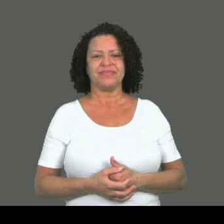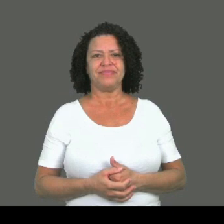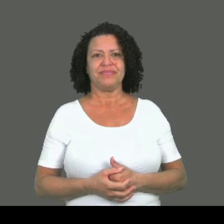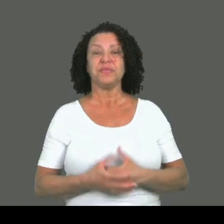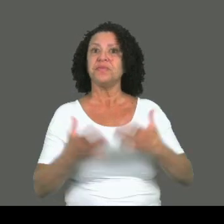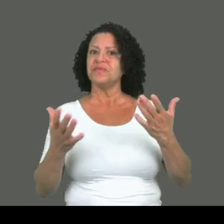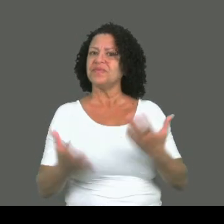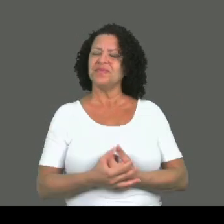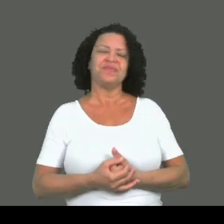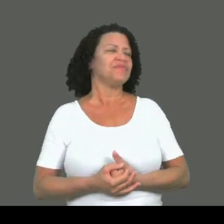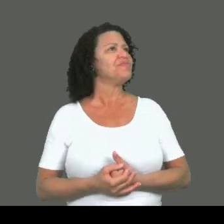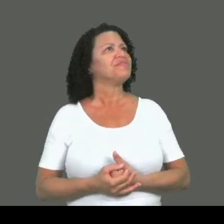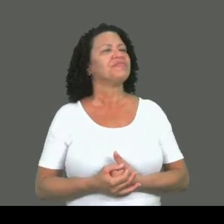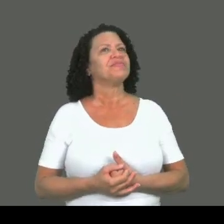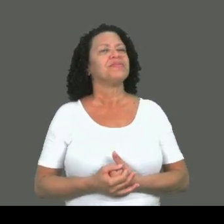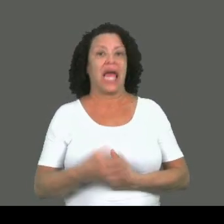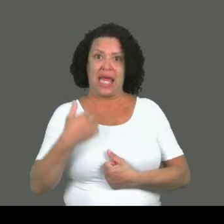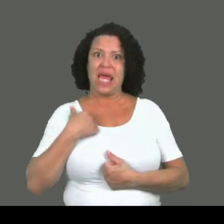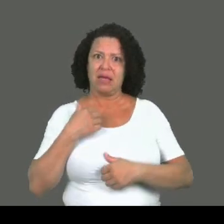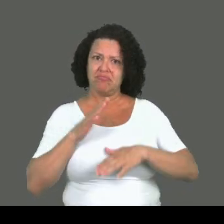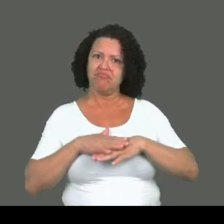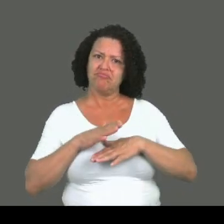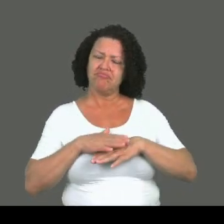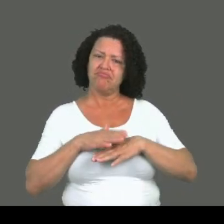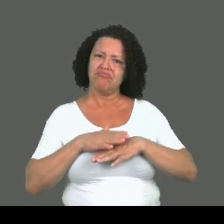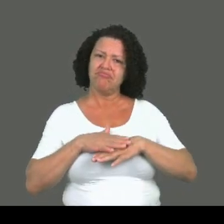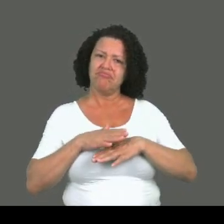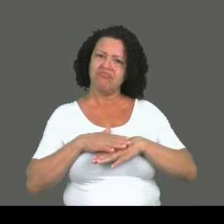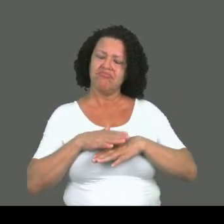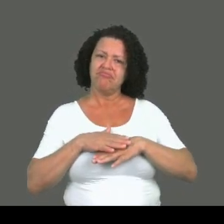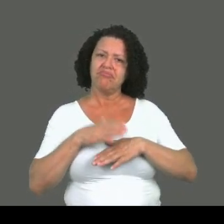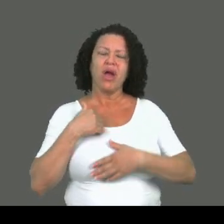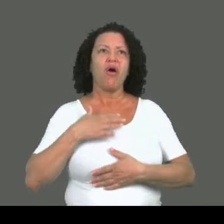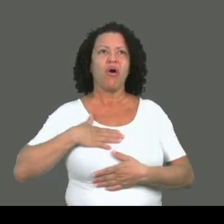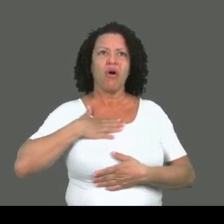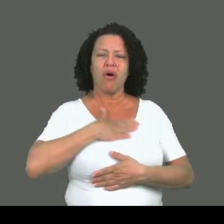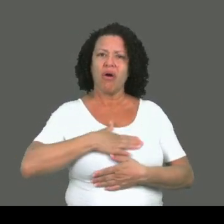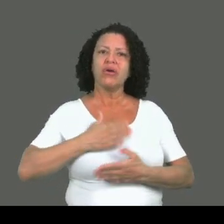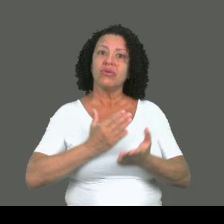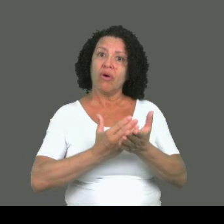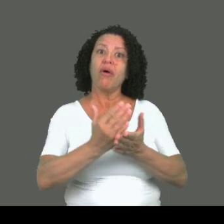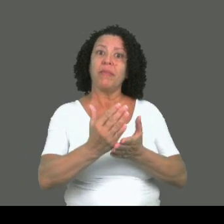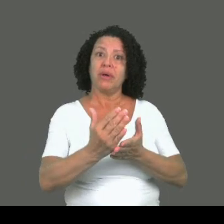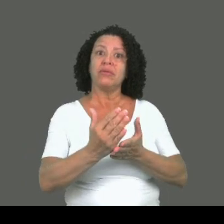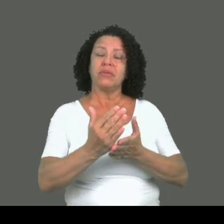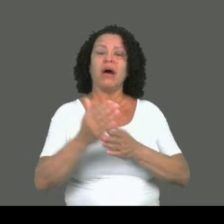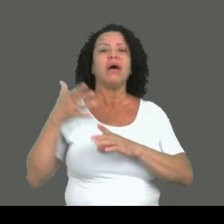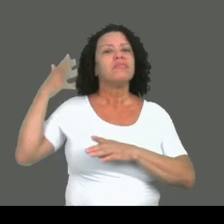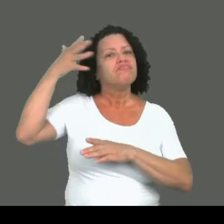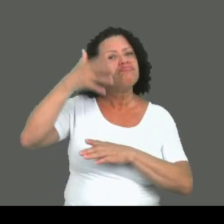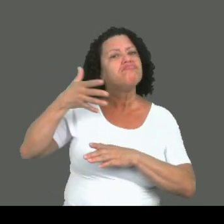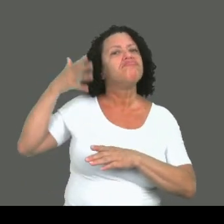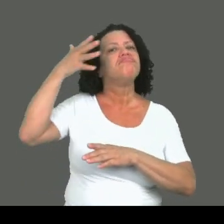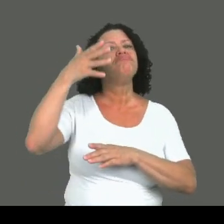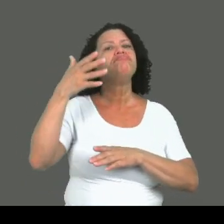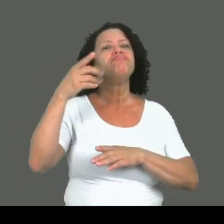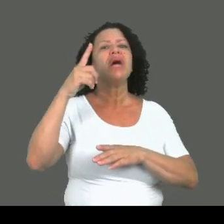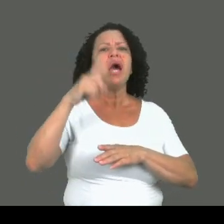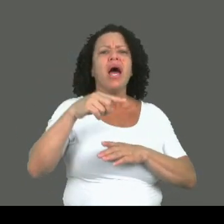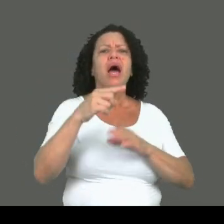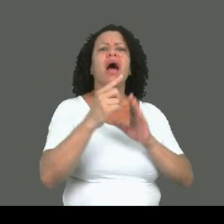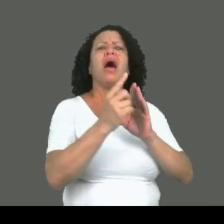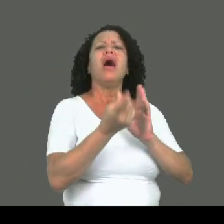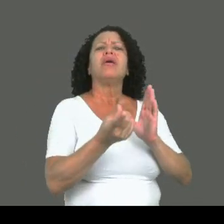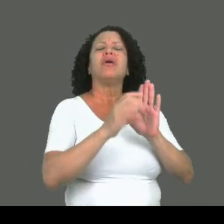Então vamos lá. Eu gosto muito de iniciar as minhas palestras trazendo o conceito, né, do